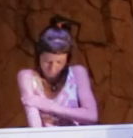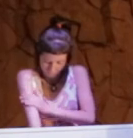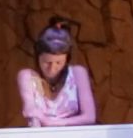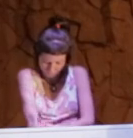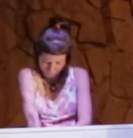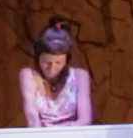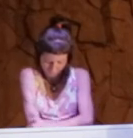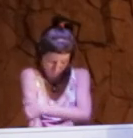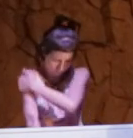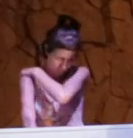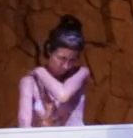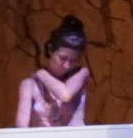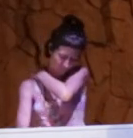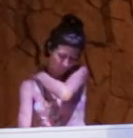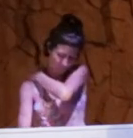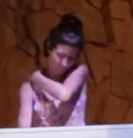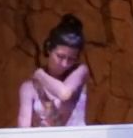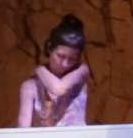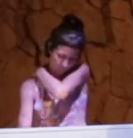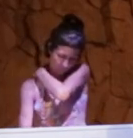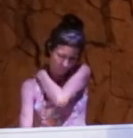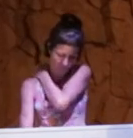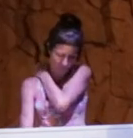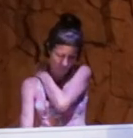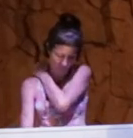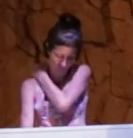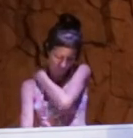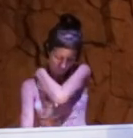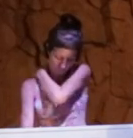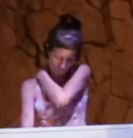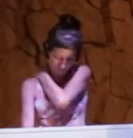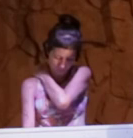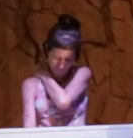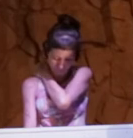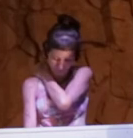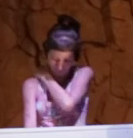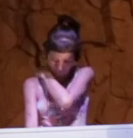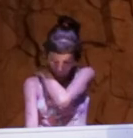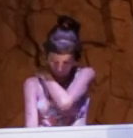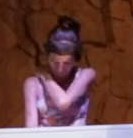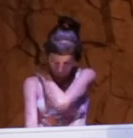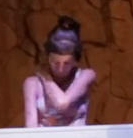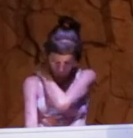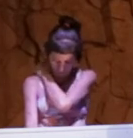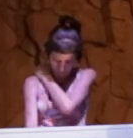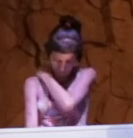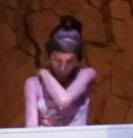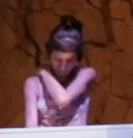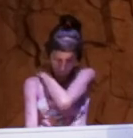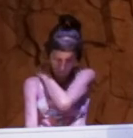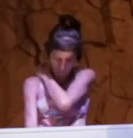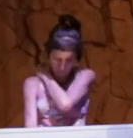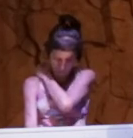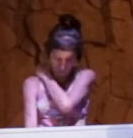outra superfície que dê conta de receber aquela tinta. Então a xilogravura, ela acaba deixando a marca dos